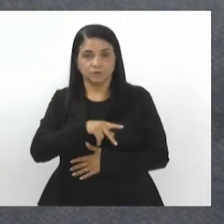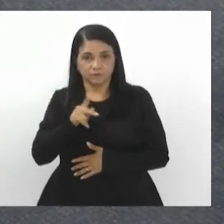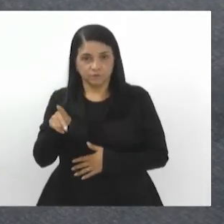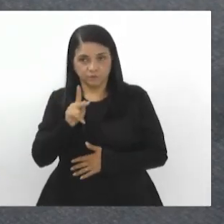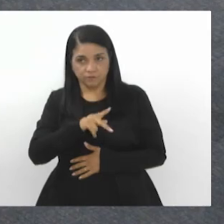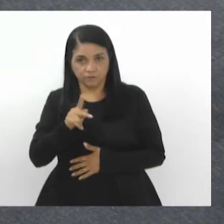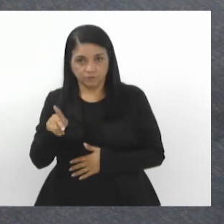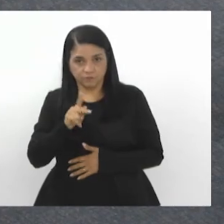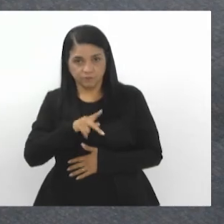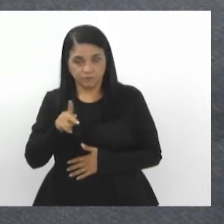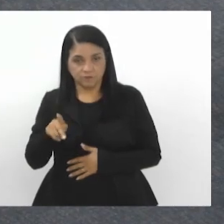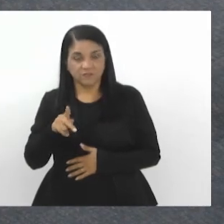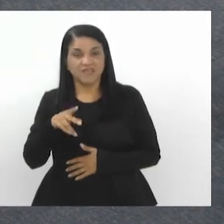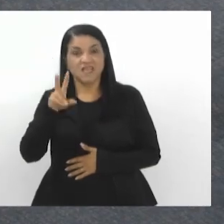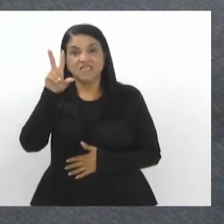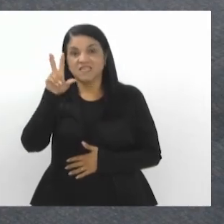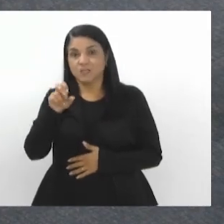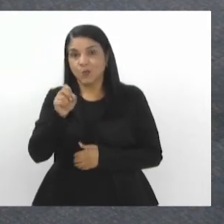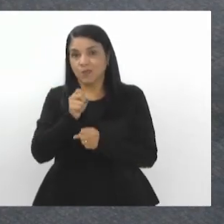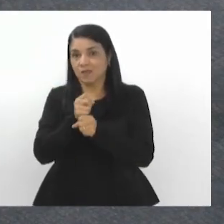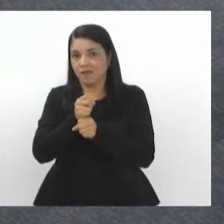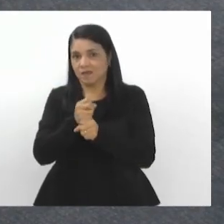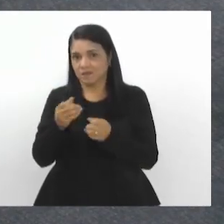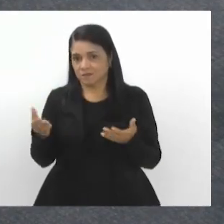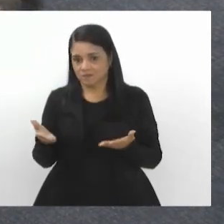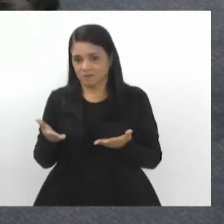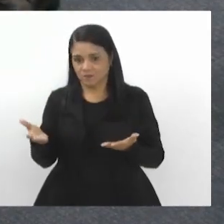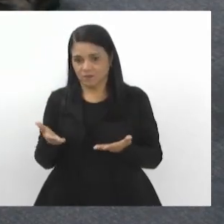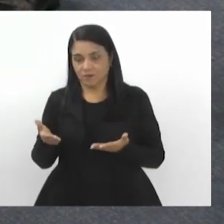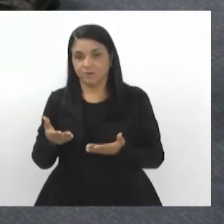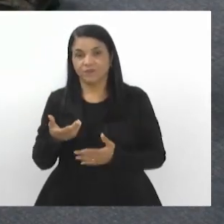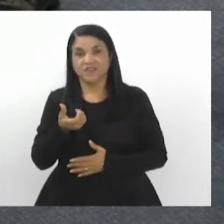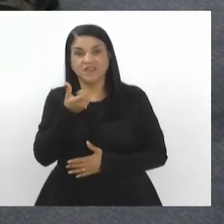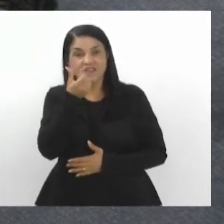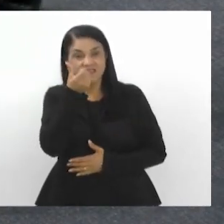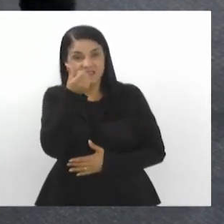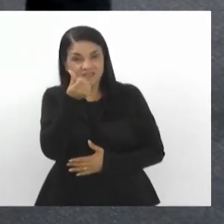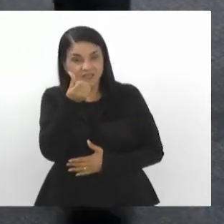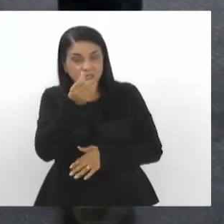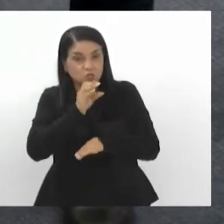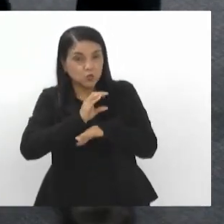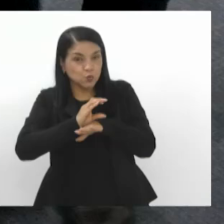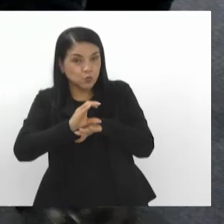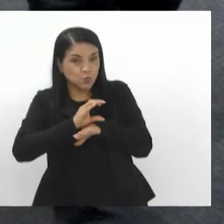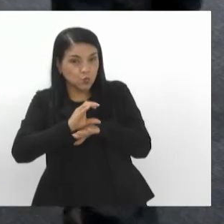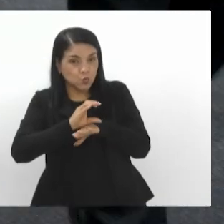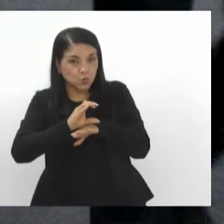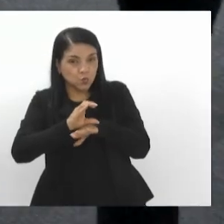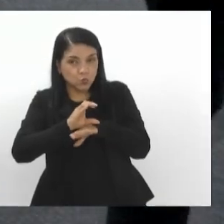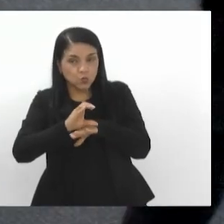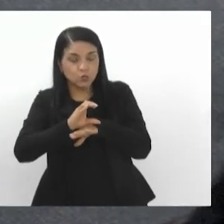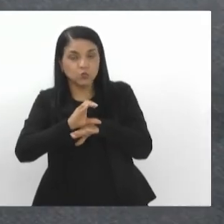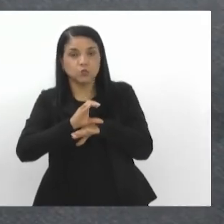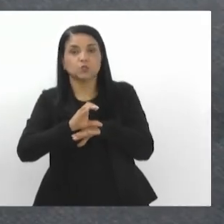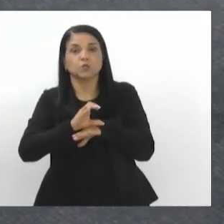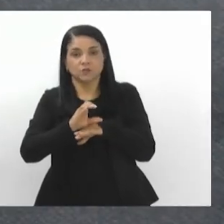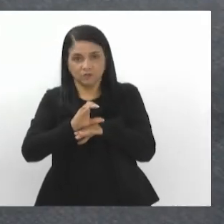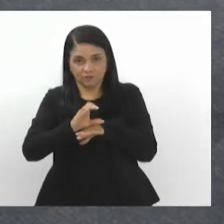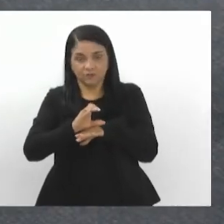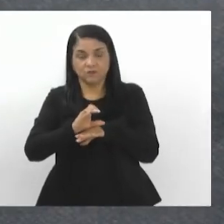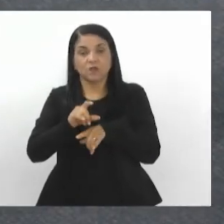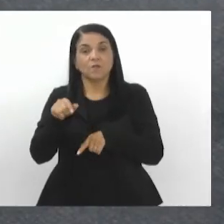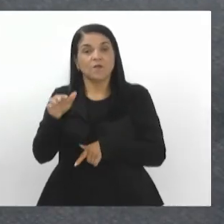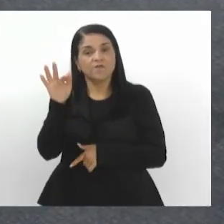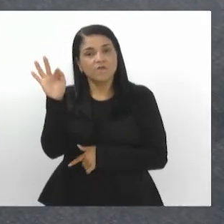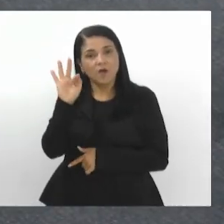fez 50 anos esse ano, tem 6 cursos de licenciatura, ou seja, é uma faculdade que